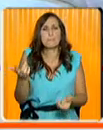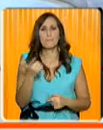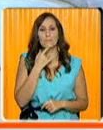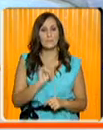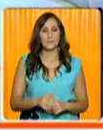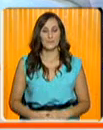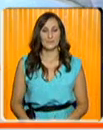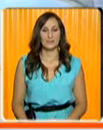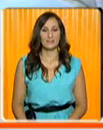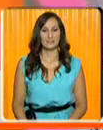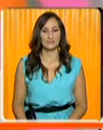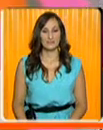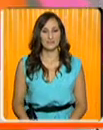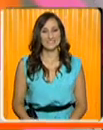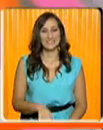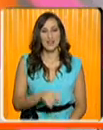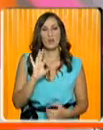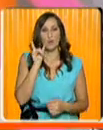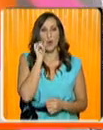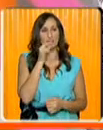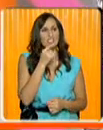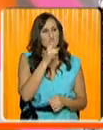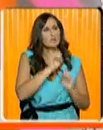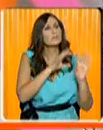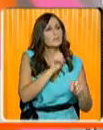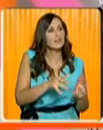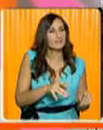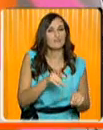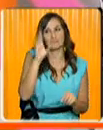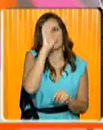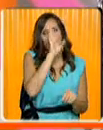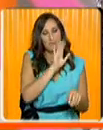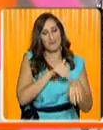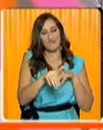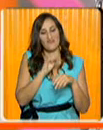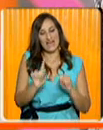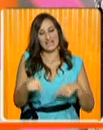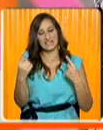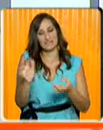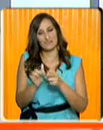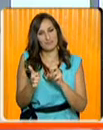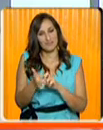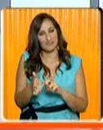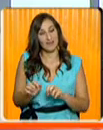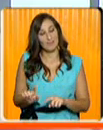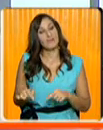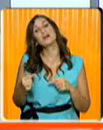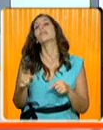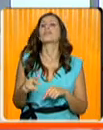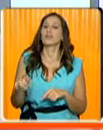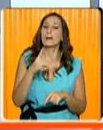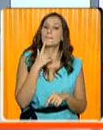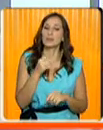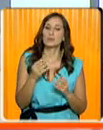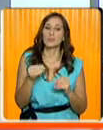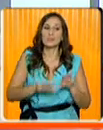Mas olha, vocês quando perguntam o que é que tu tens, já sabem que vem problema a seguir, não sabem? O quê? Vocês já